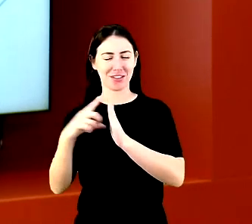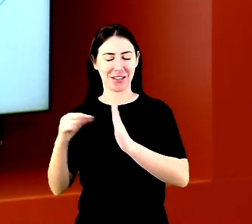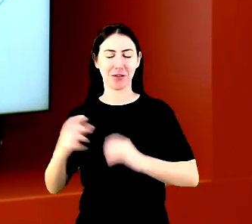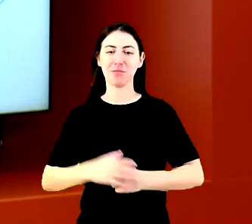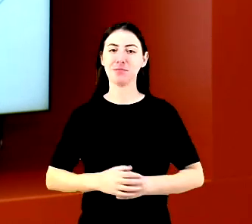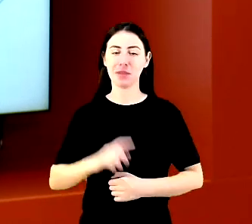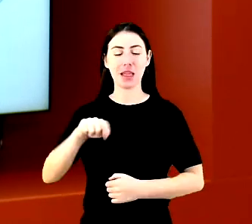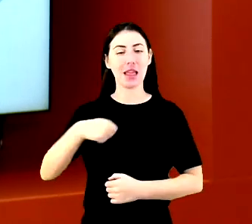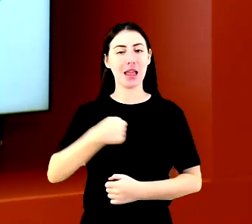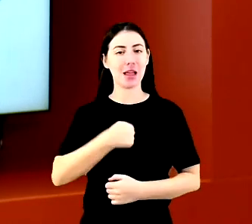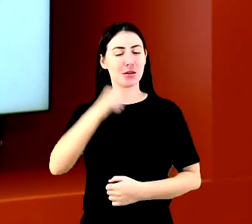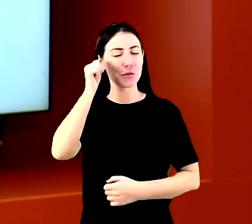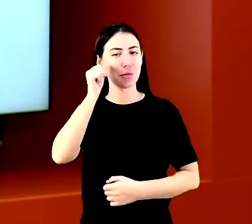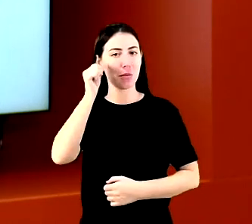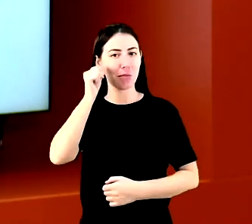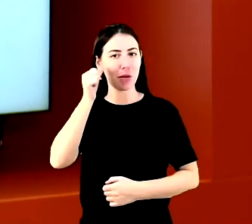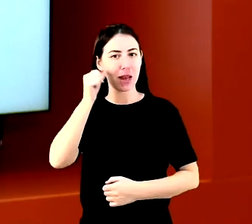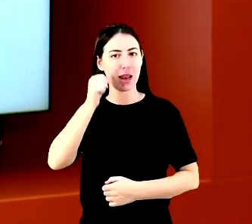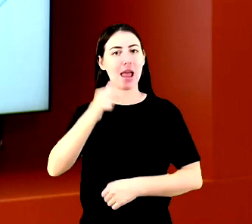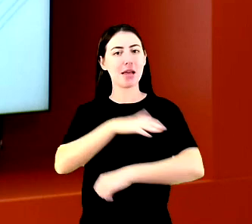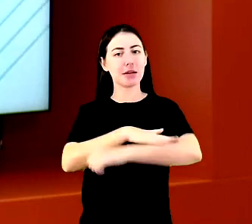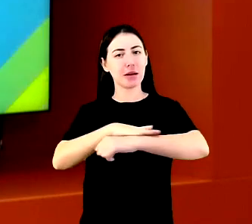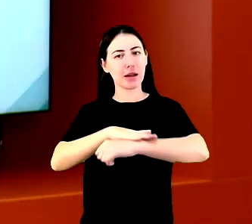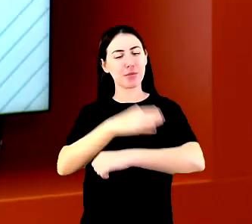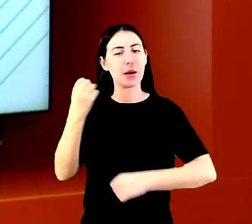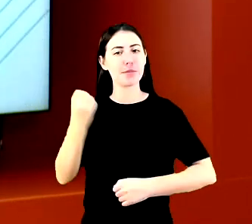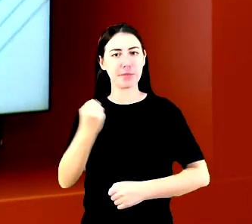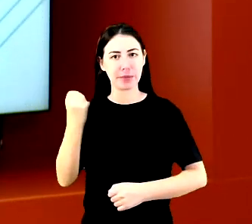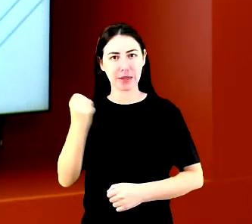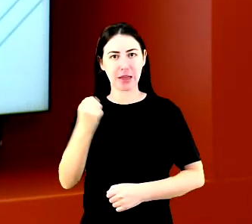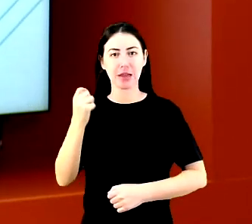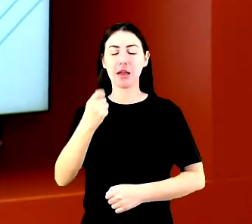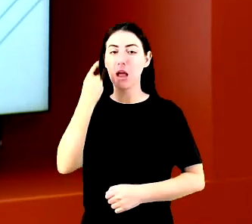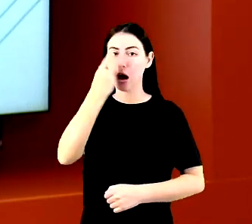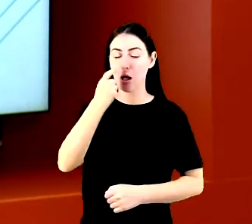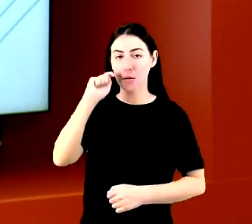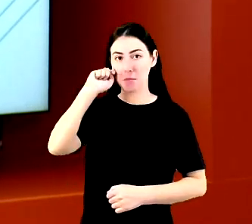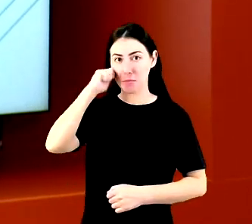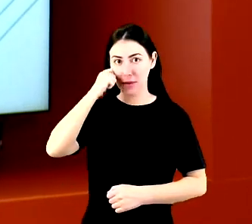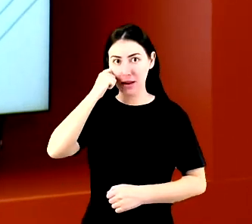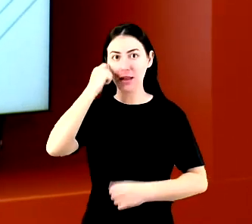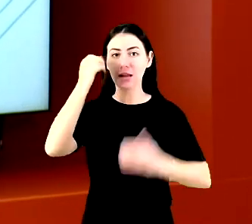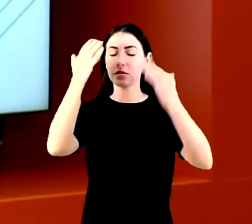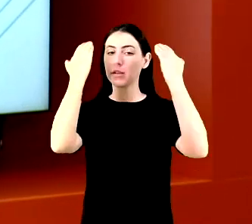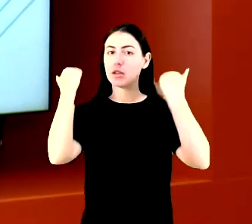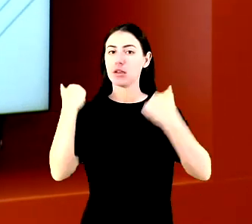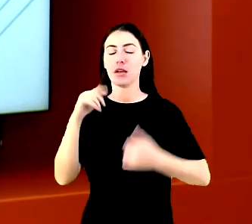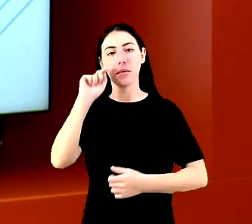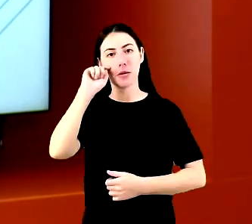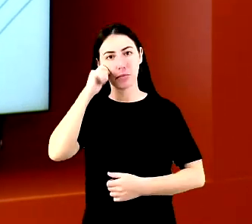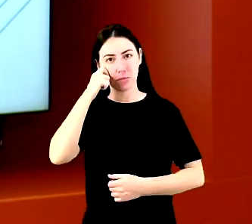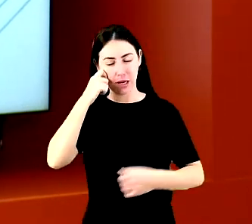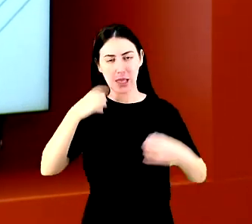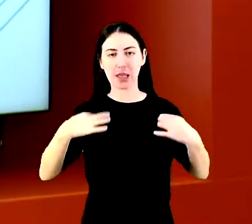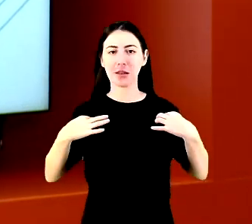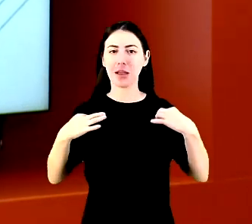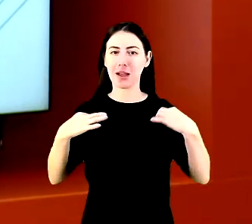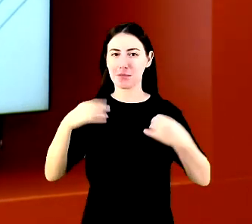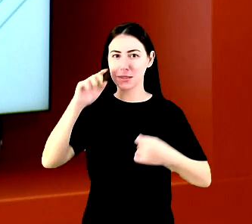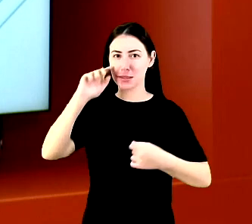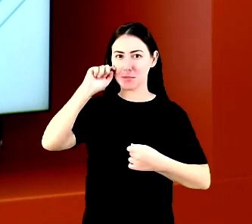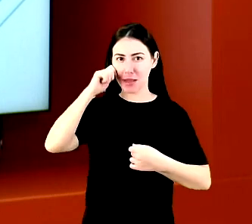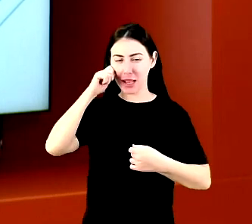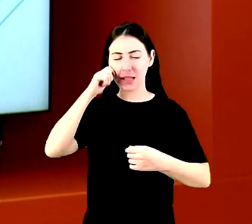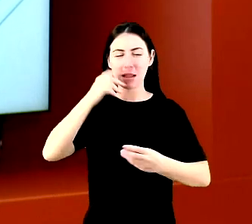sou branca, cabelos negros, olhos negros, estou vestindo uma camisa preta com detalhes vermelho. E hoje,